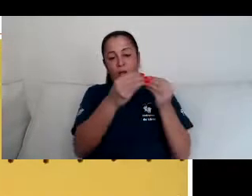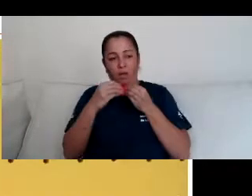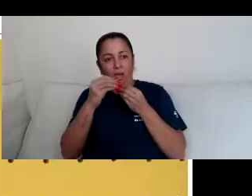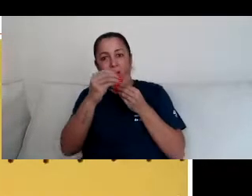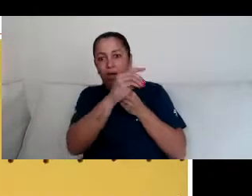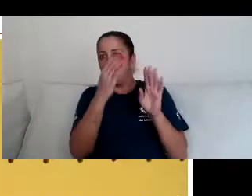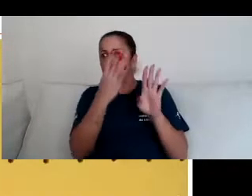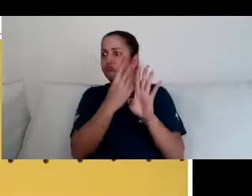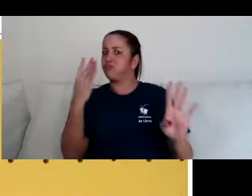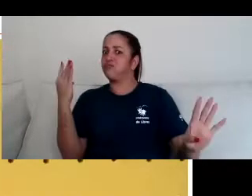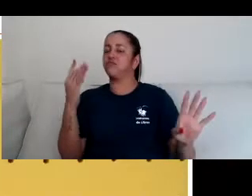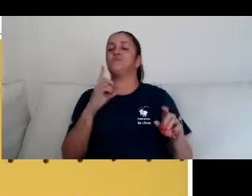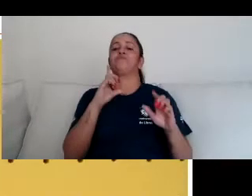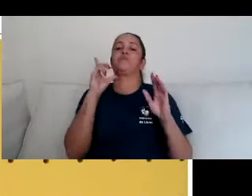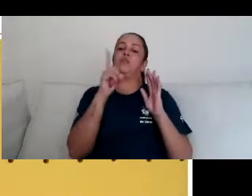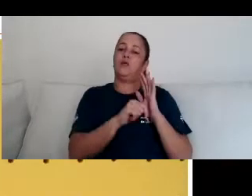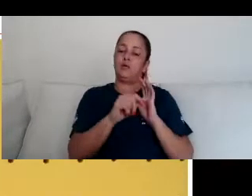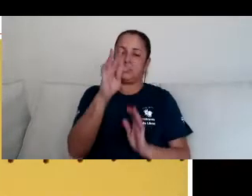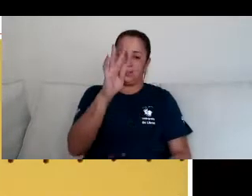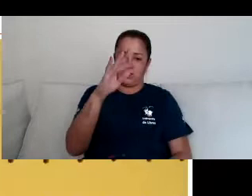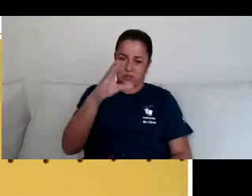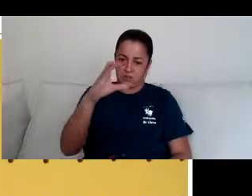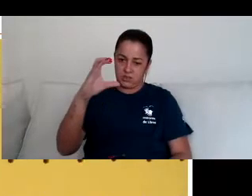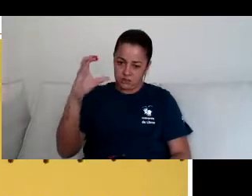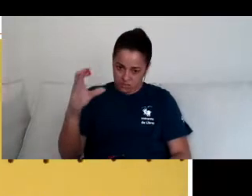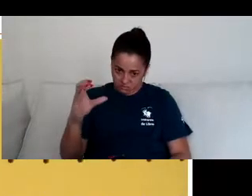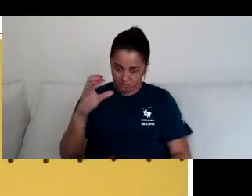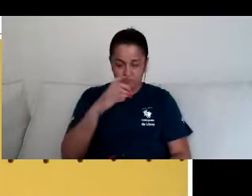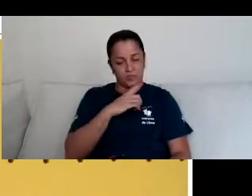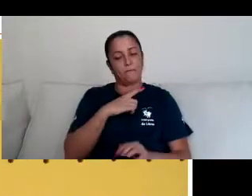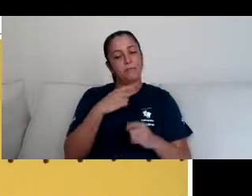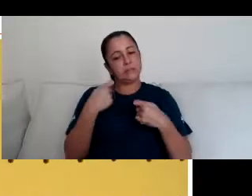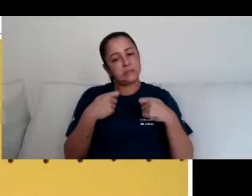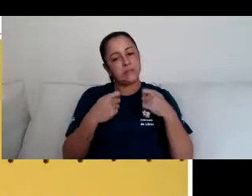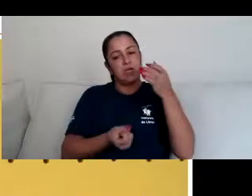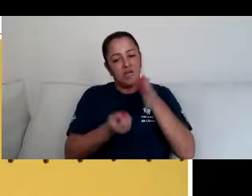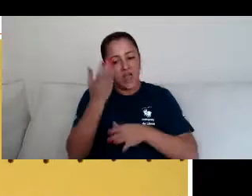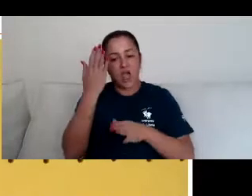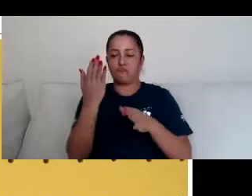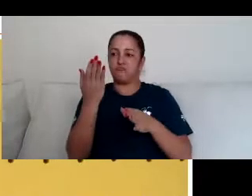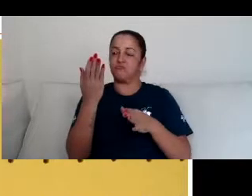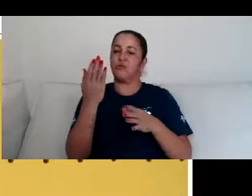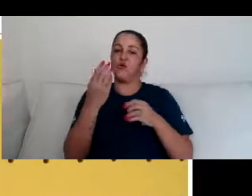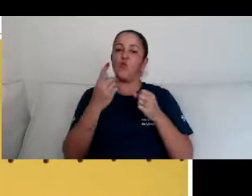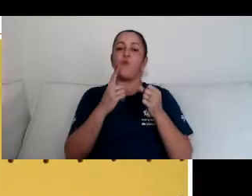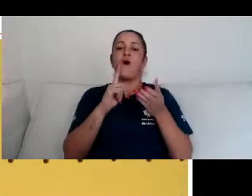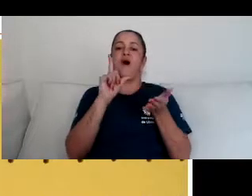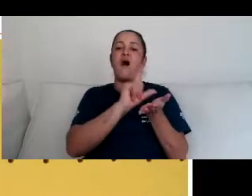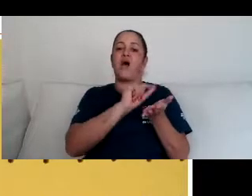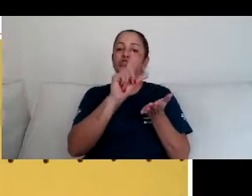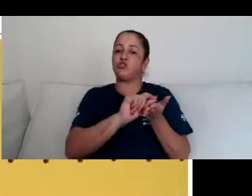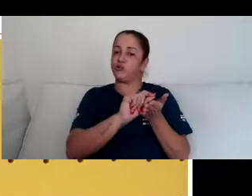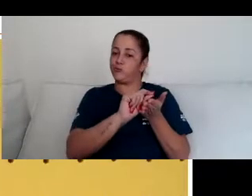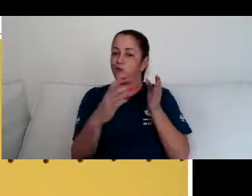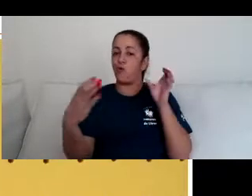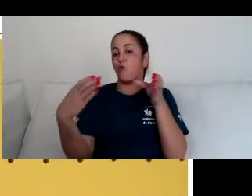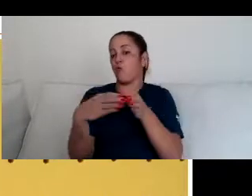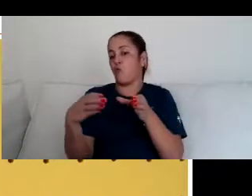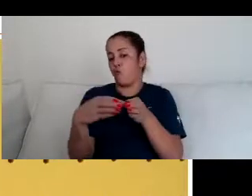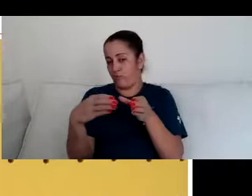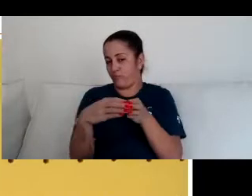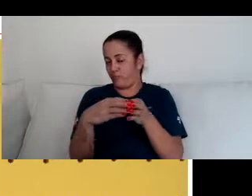disso veio o TCC, em que tínhamos que produzir um artigo em grupo. Então, como não poderia deixar de